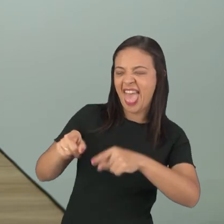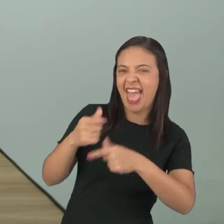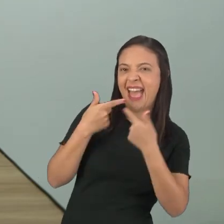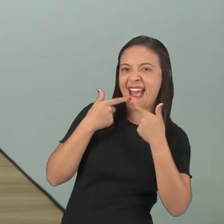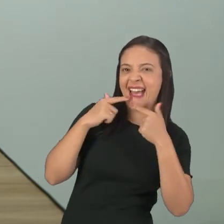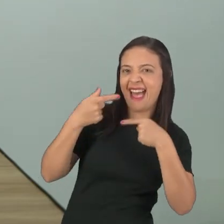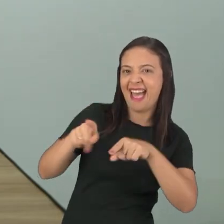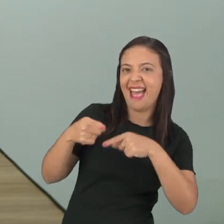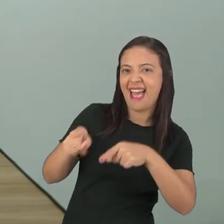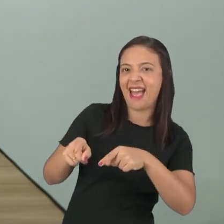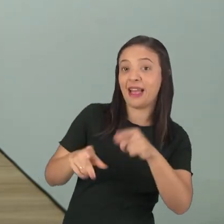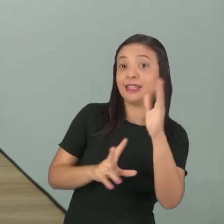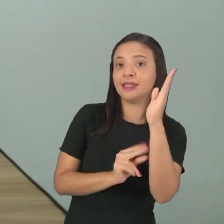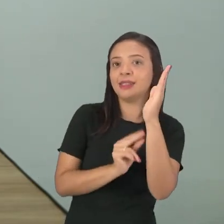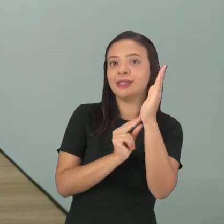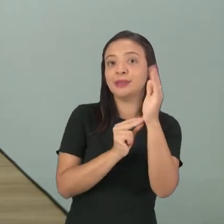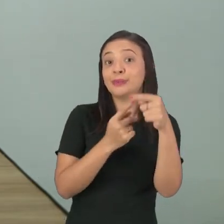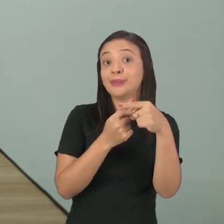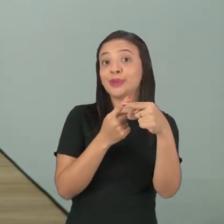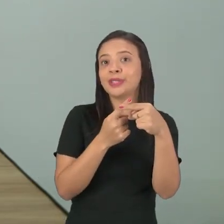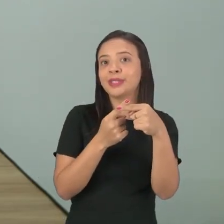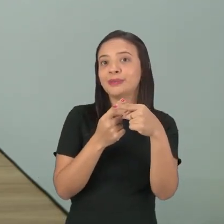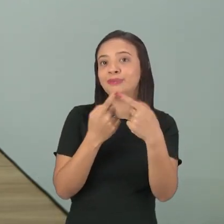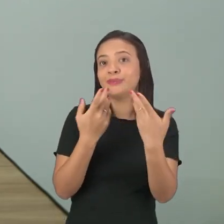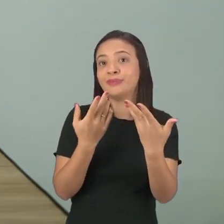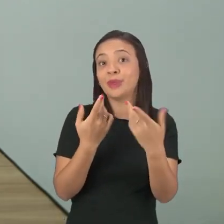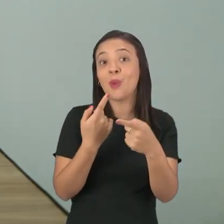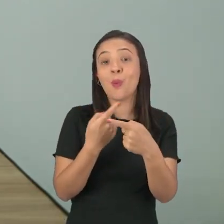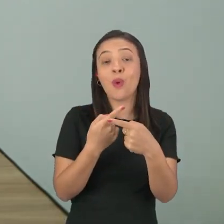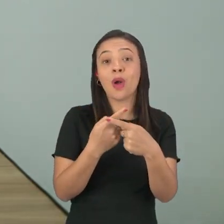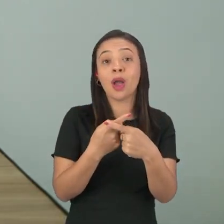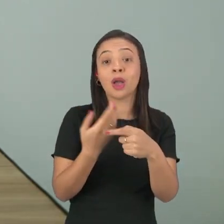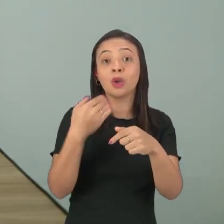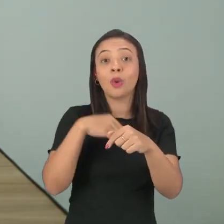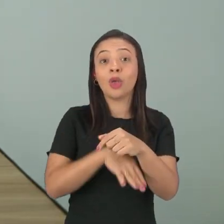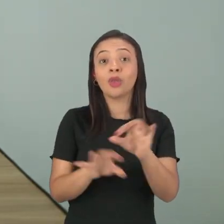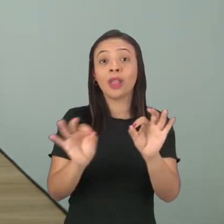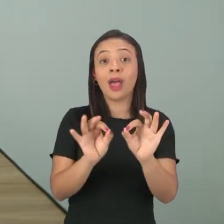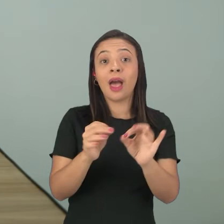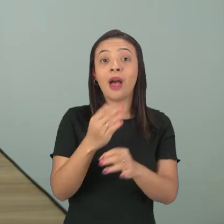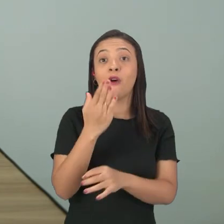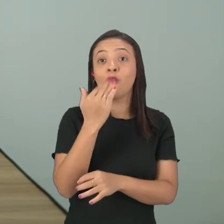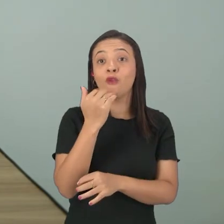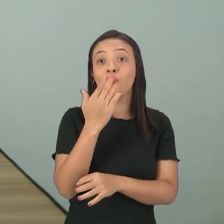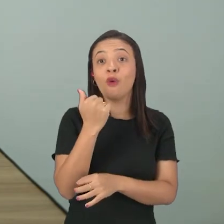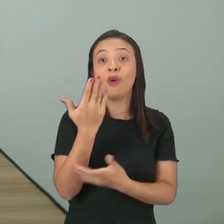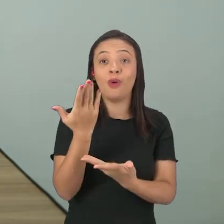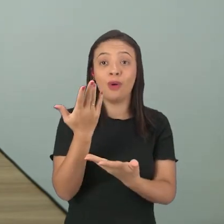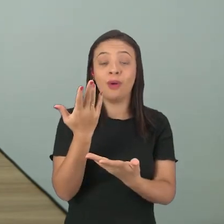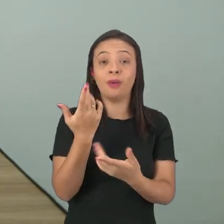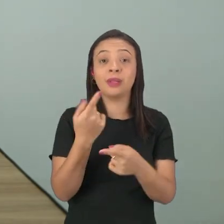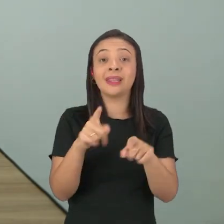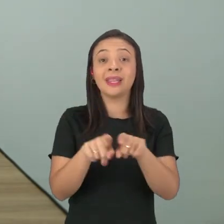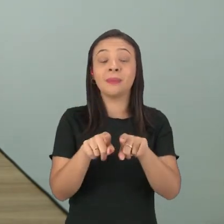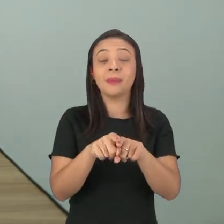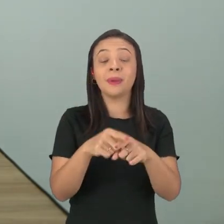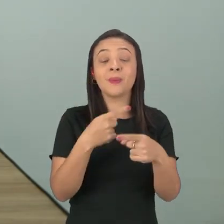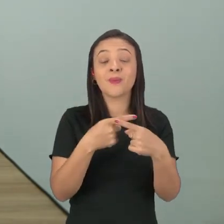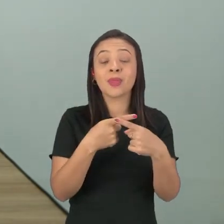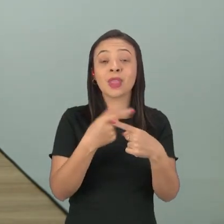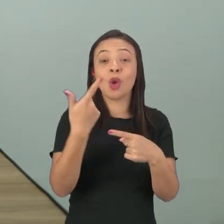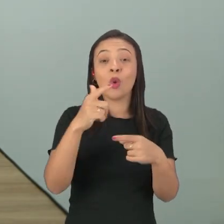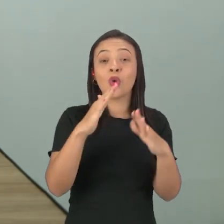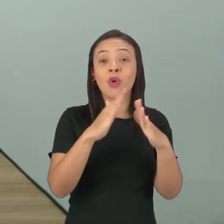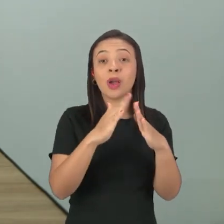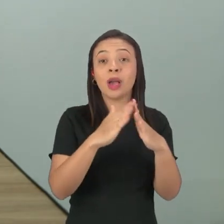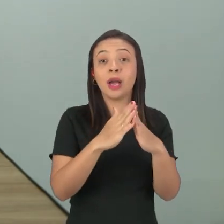da da cigarra por não ter comida por não ter o que comer ou não ter onde morar e nem